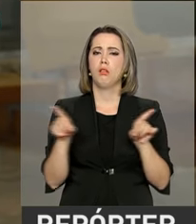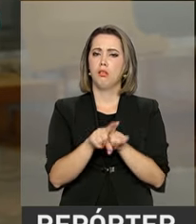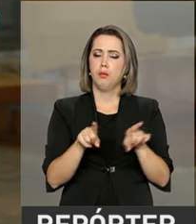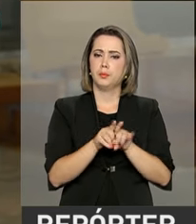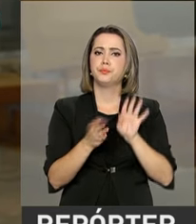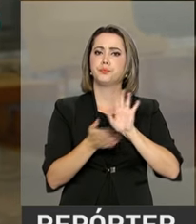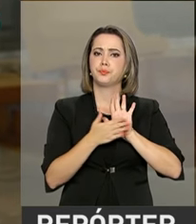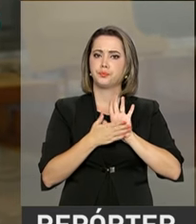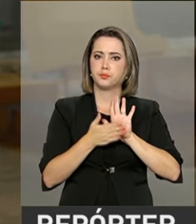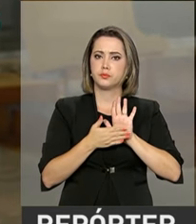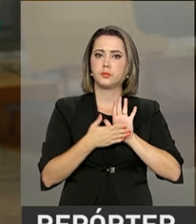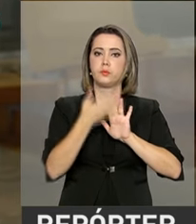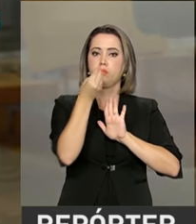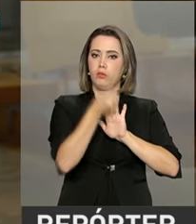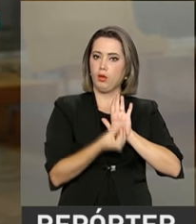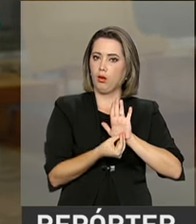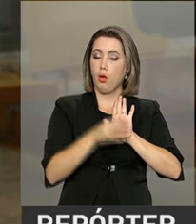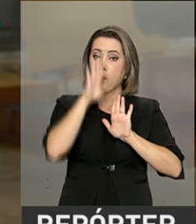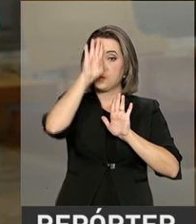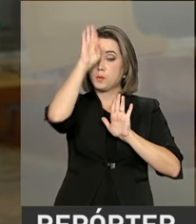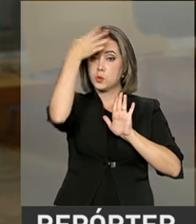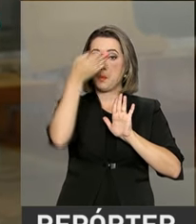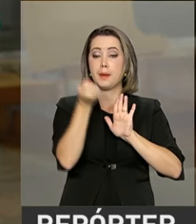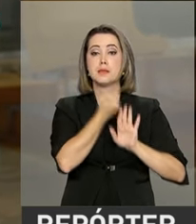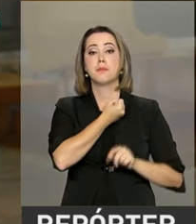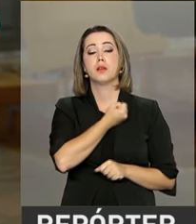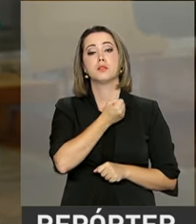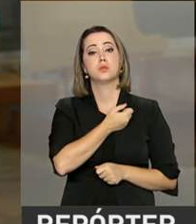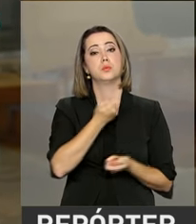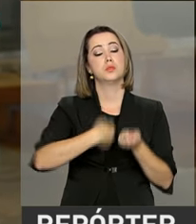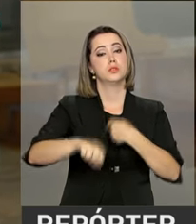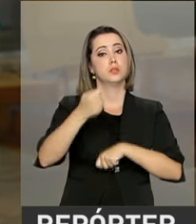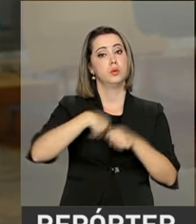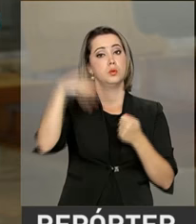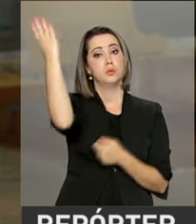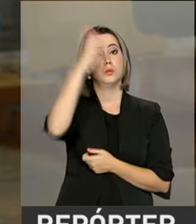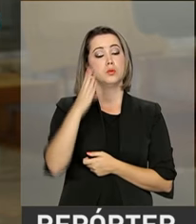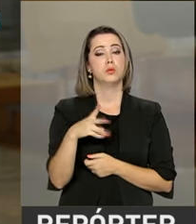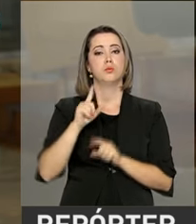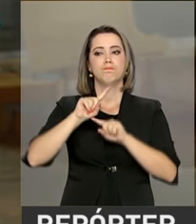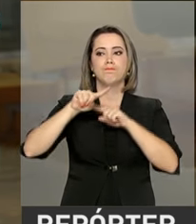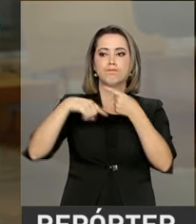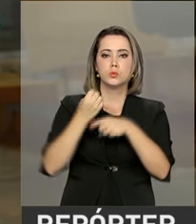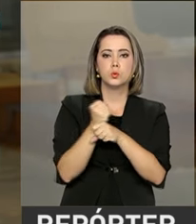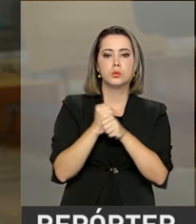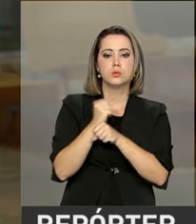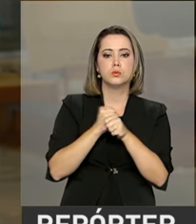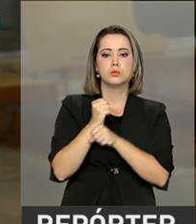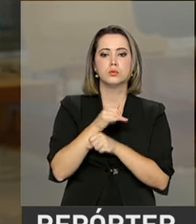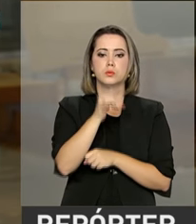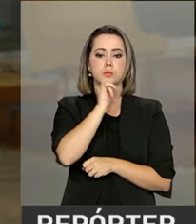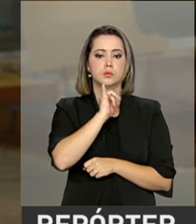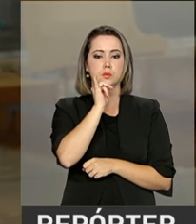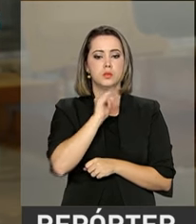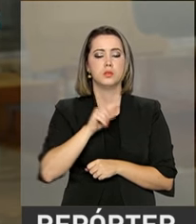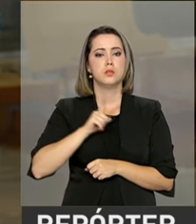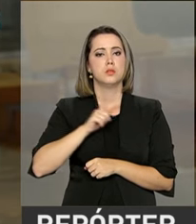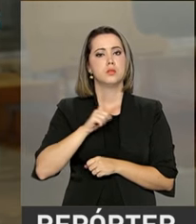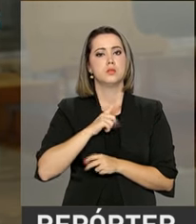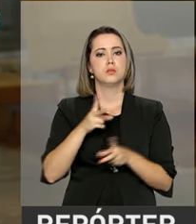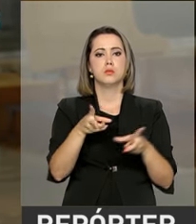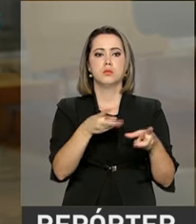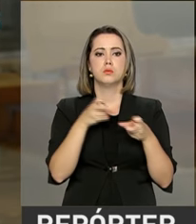foram apresentados os principais dados da economia brasileira no ano que vem. Por exemplo, existe uma previsão